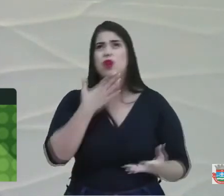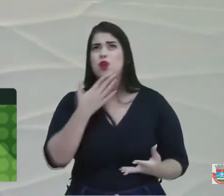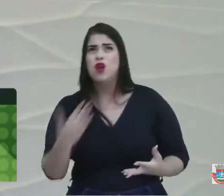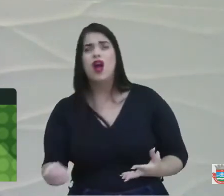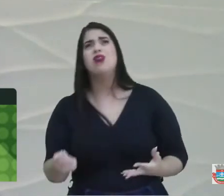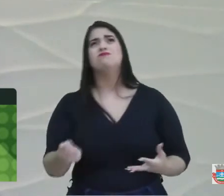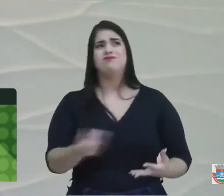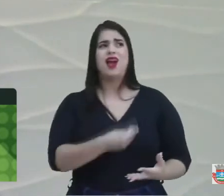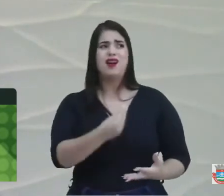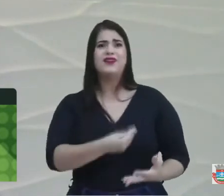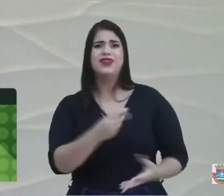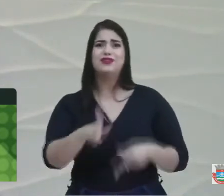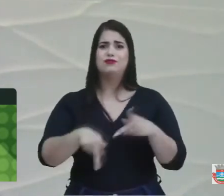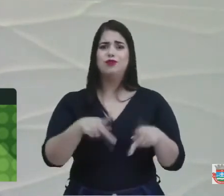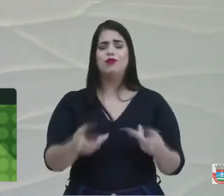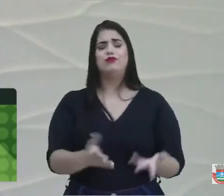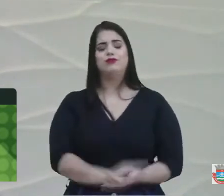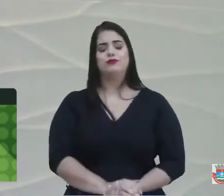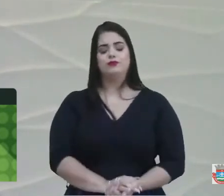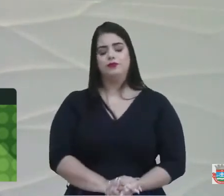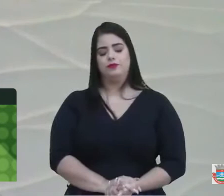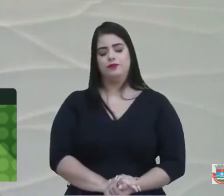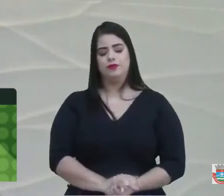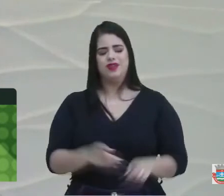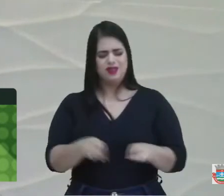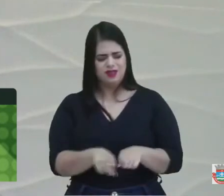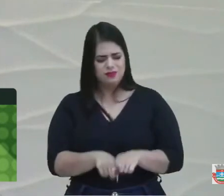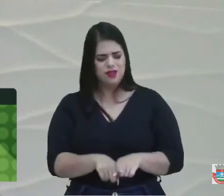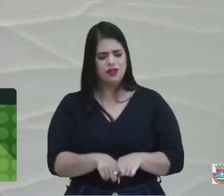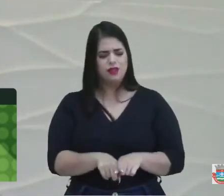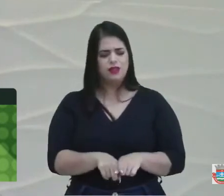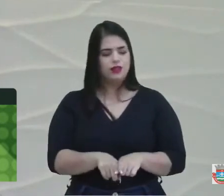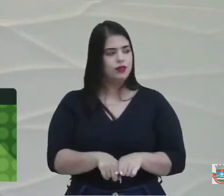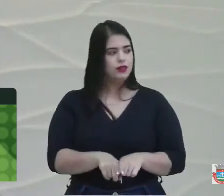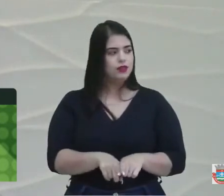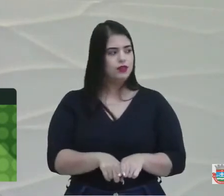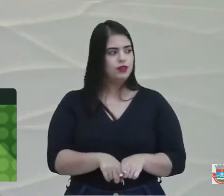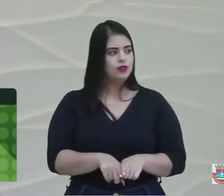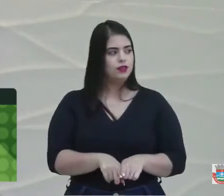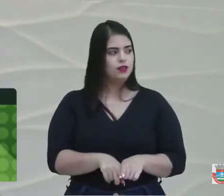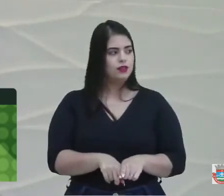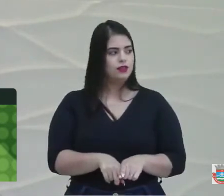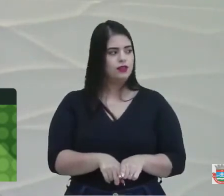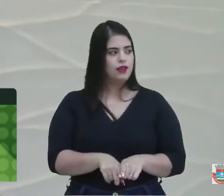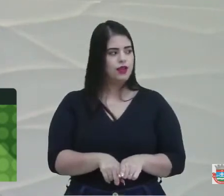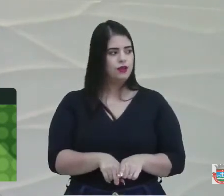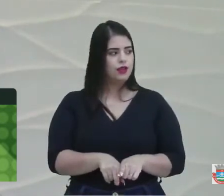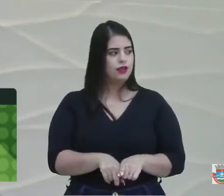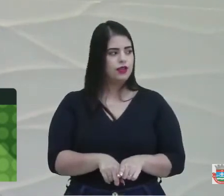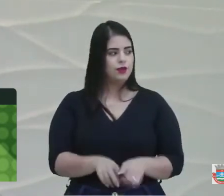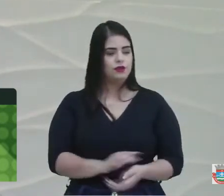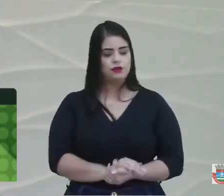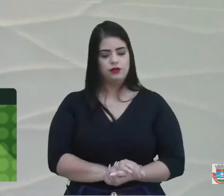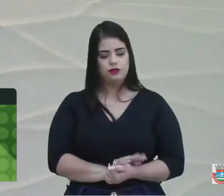situação de vida do nosso povo. Também fiz aqui duas indicações que daqui a pouco a gente abre